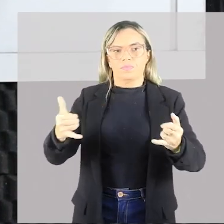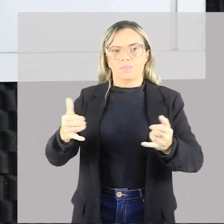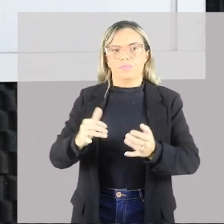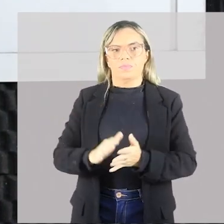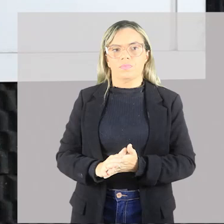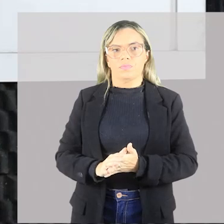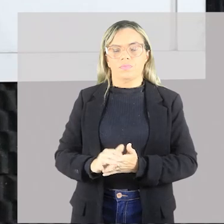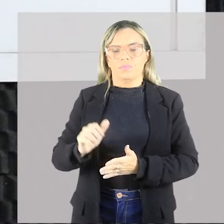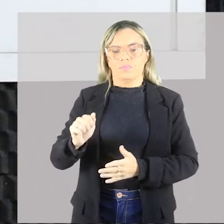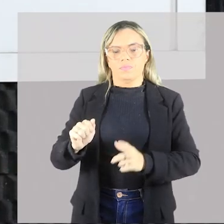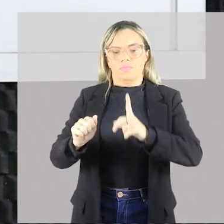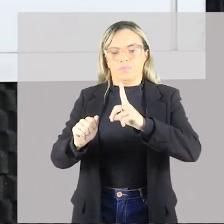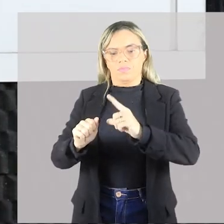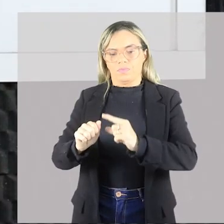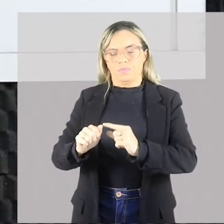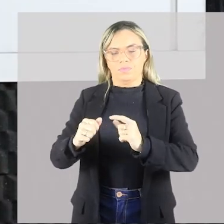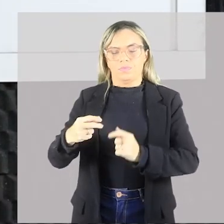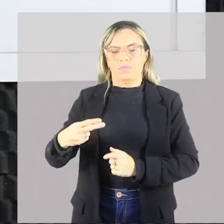igual a